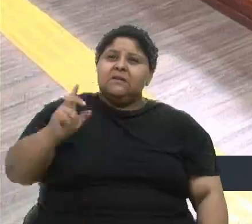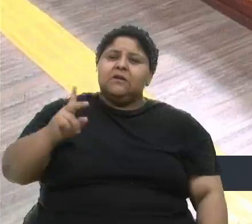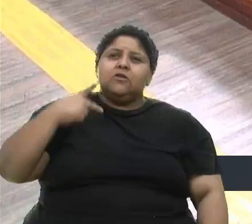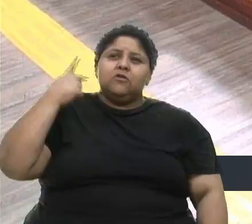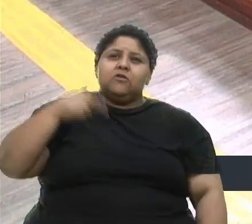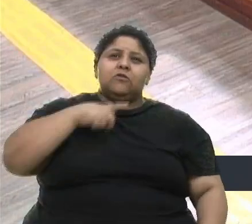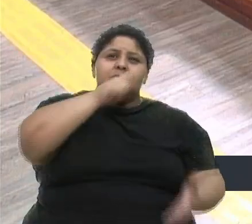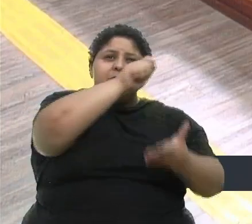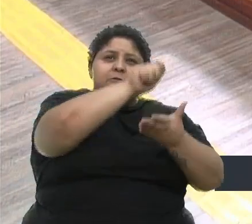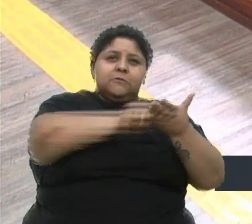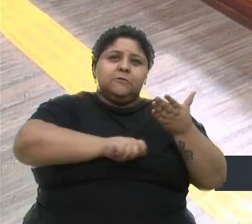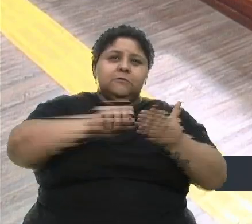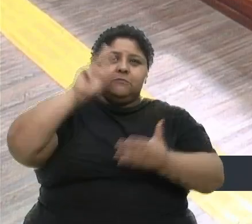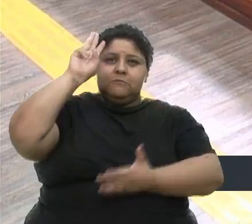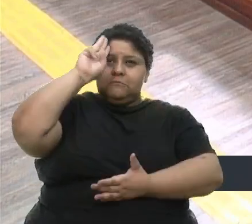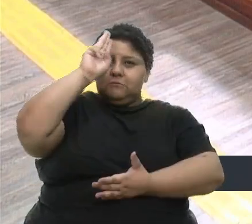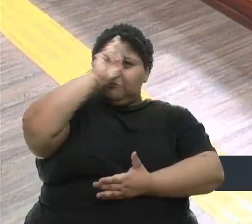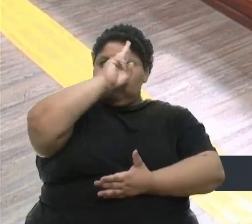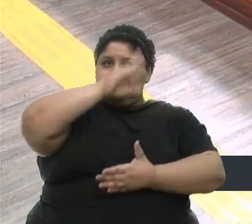Além na tribuna.